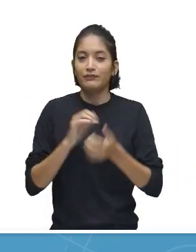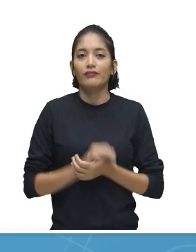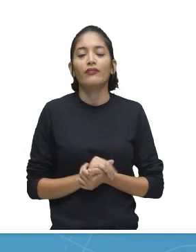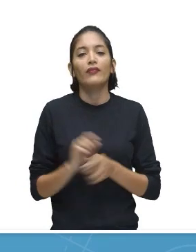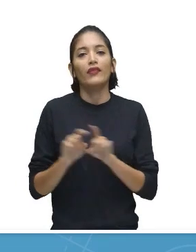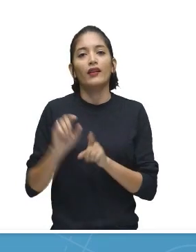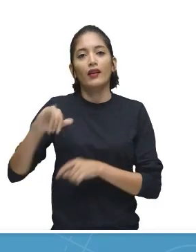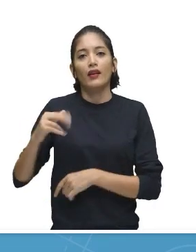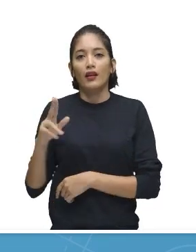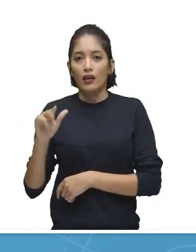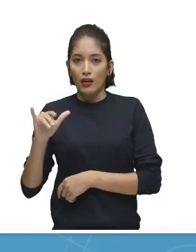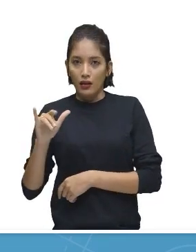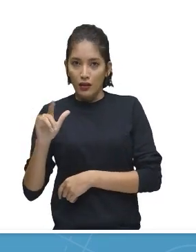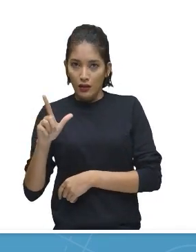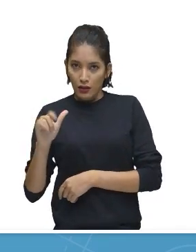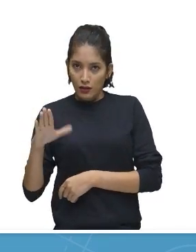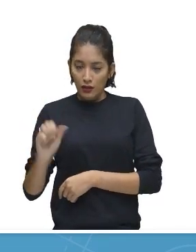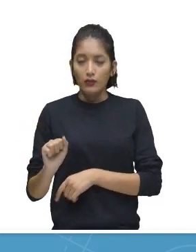Júlia,